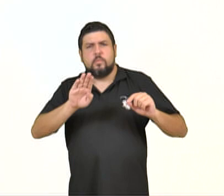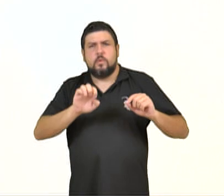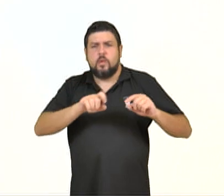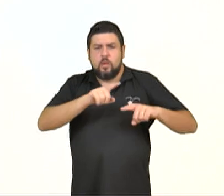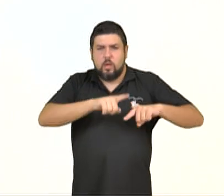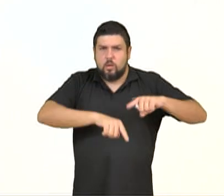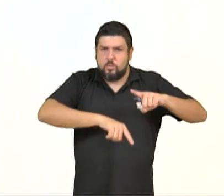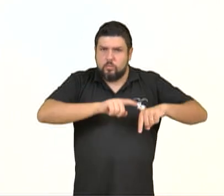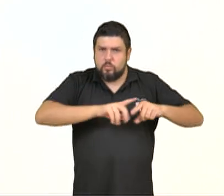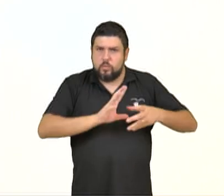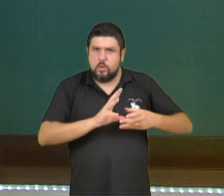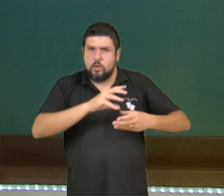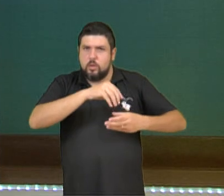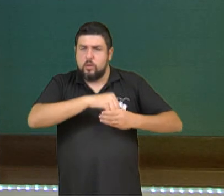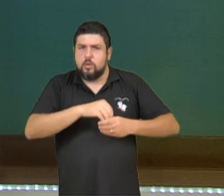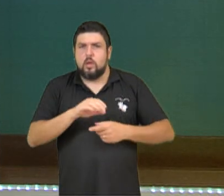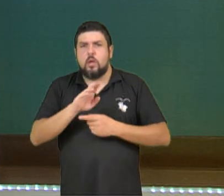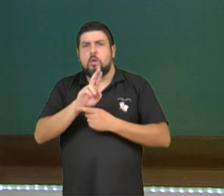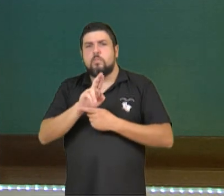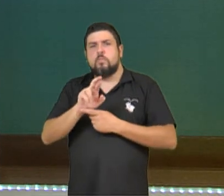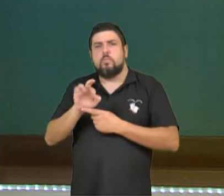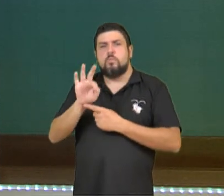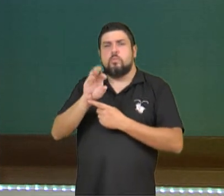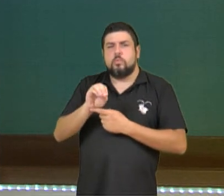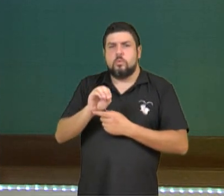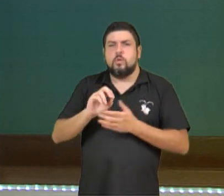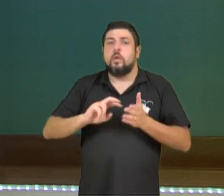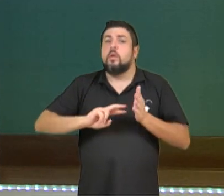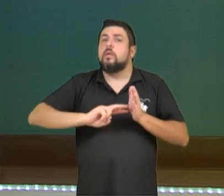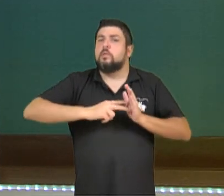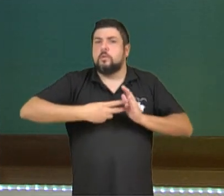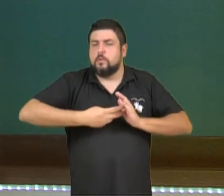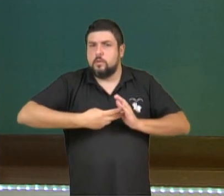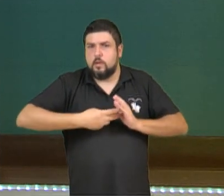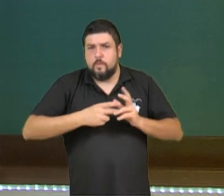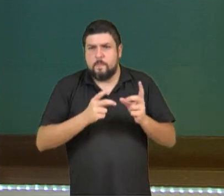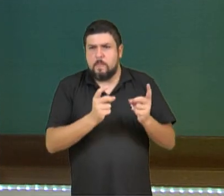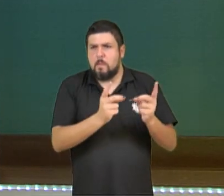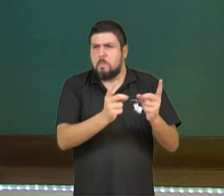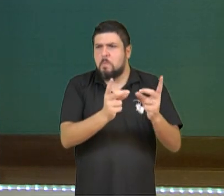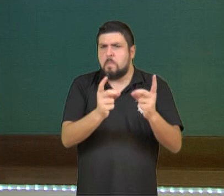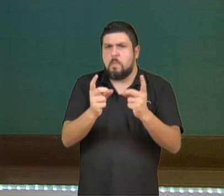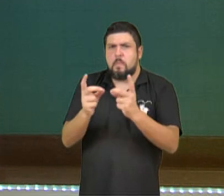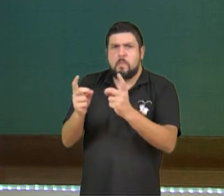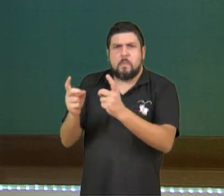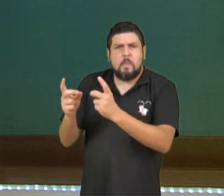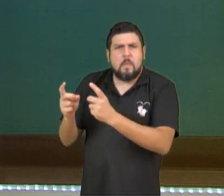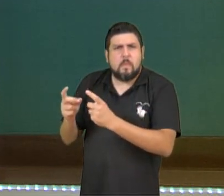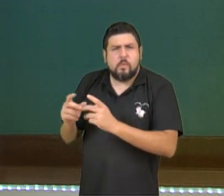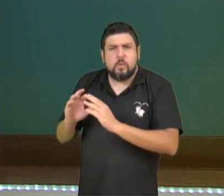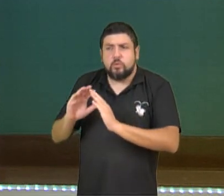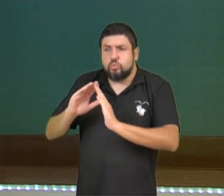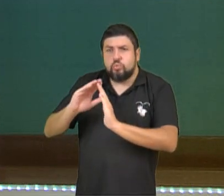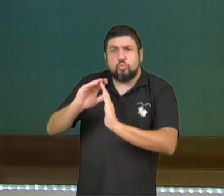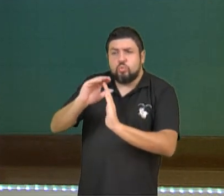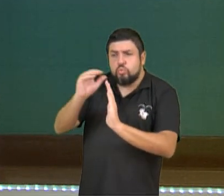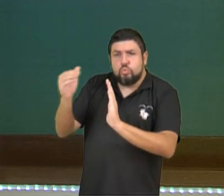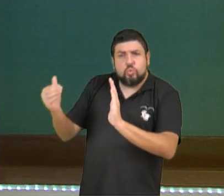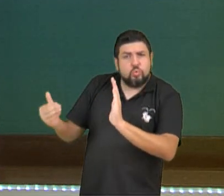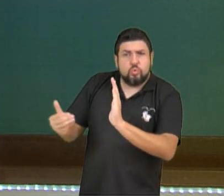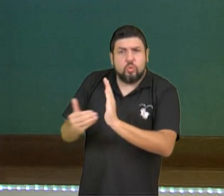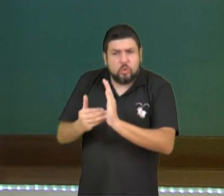Interno Bruto. É literalmente você vincular o aspecto lucrativo da produção industrial e bem como de todas